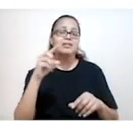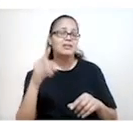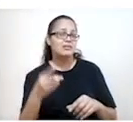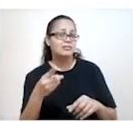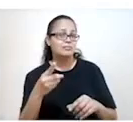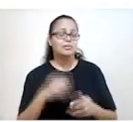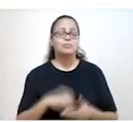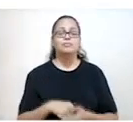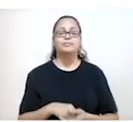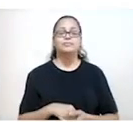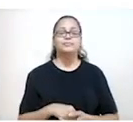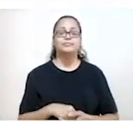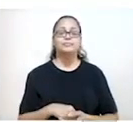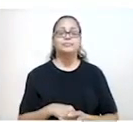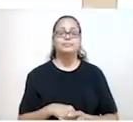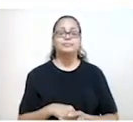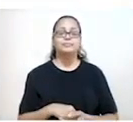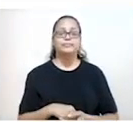certo?